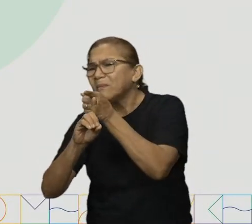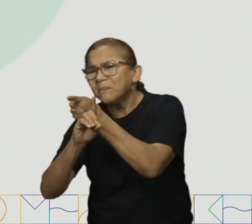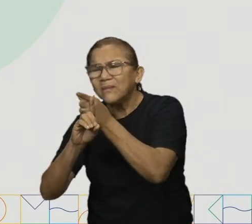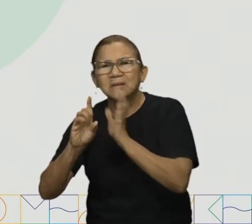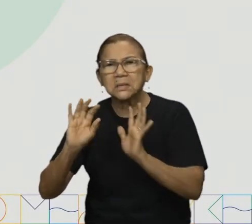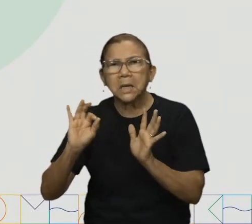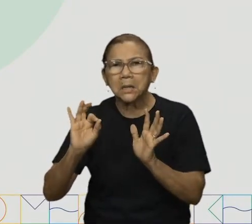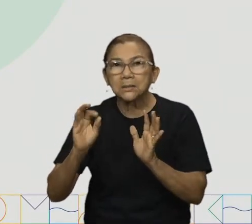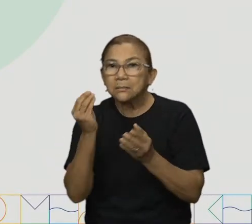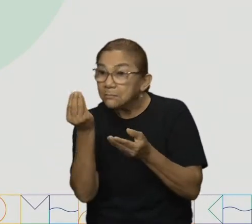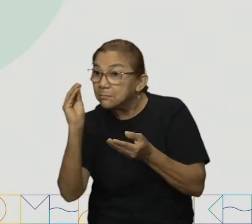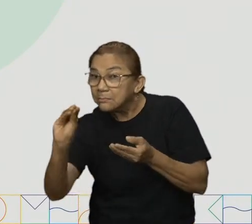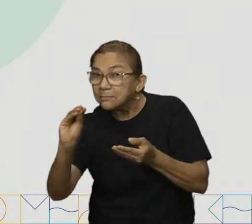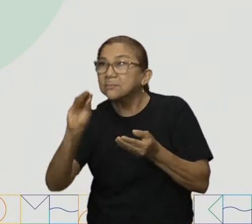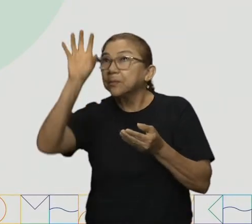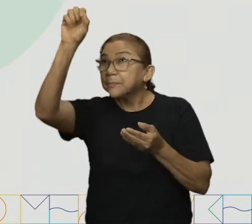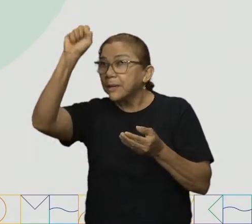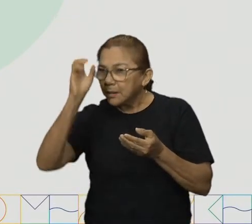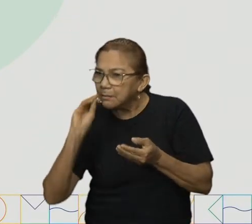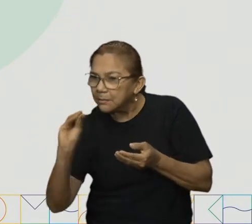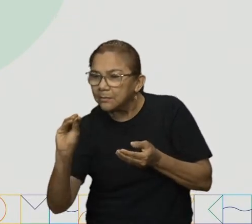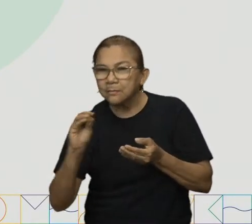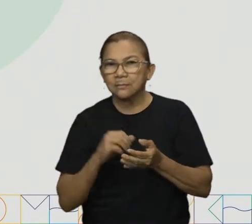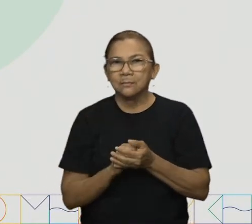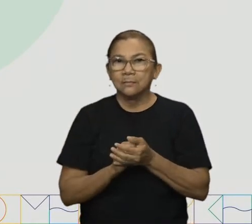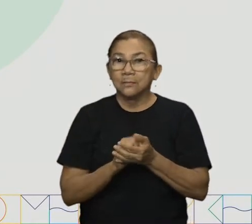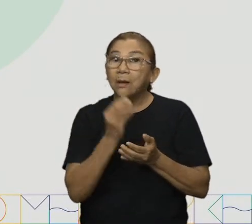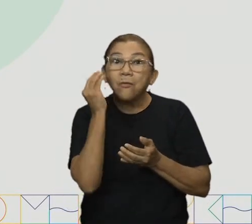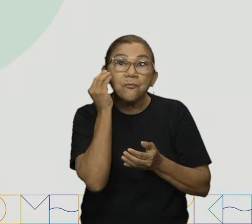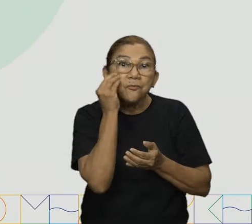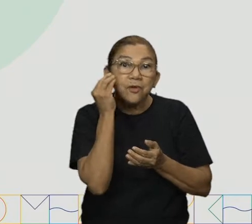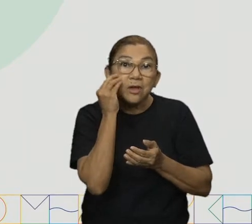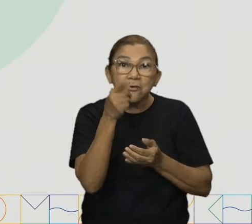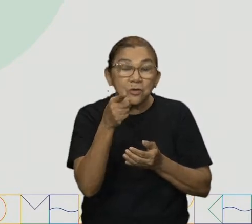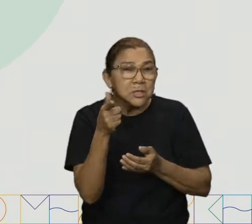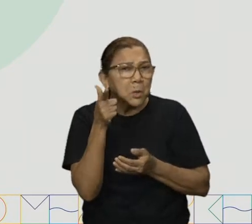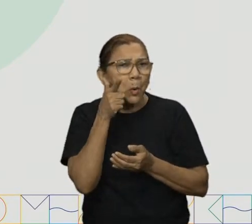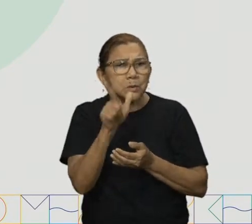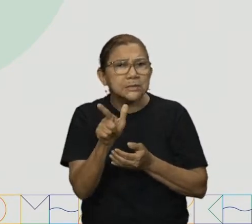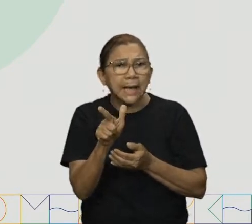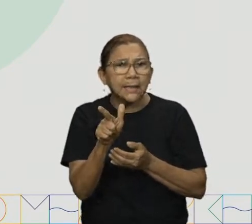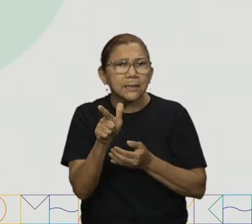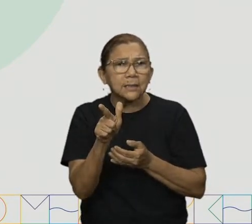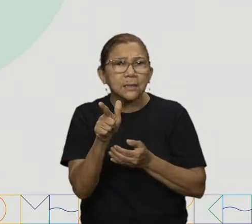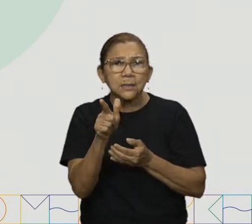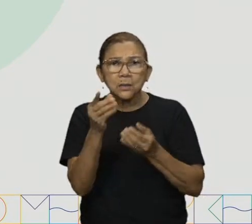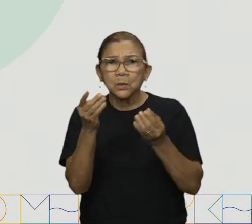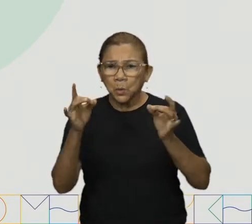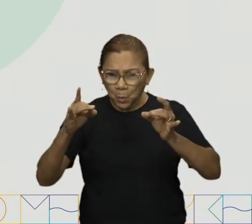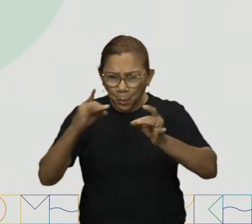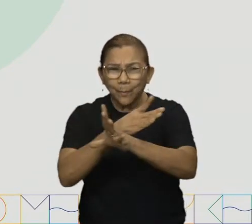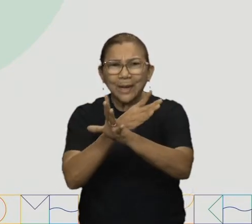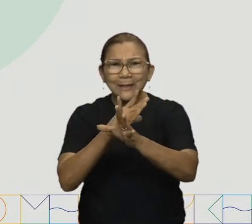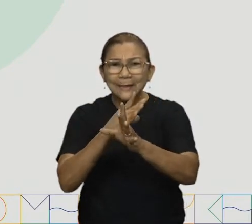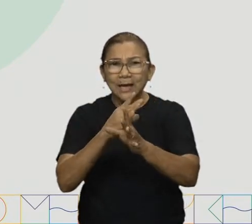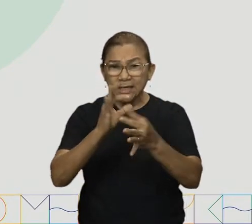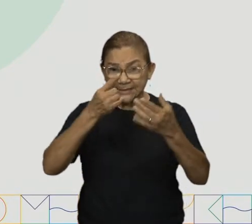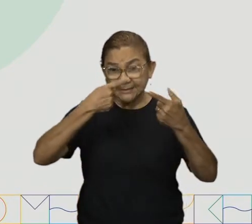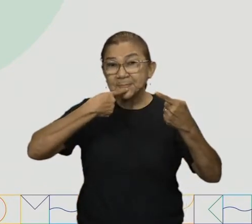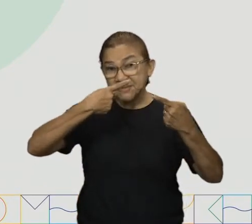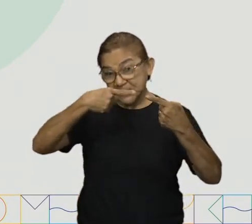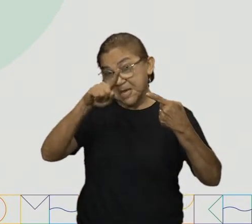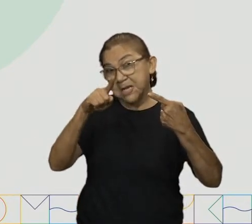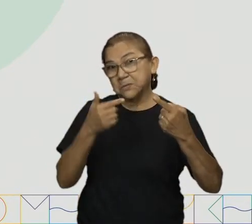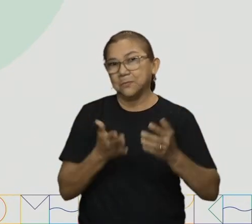C com o chá, certo? Então vamos ver agora se vocês conseguiram completar corretamente. Vamos lá.